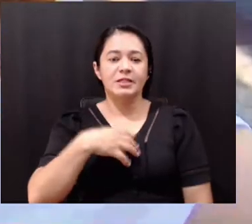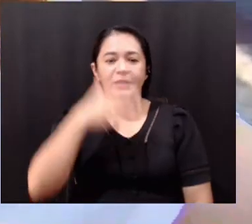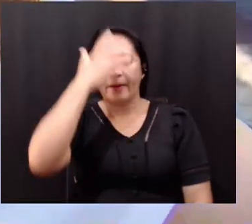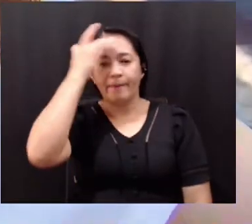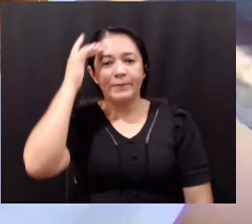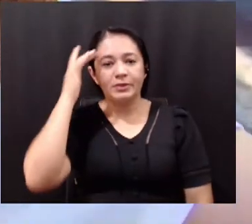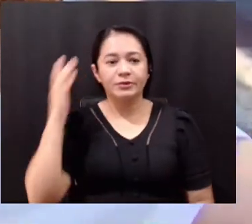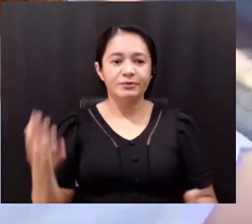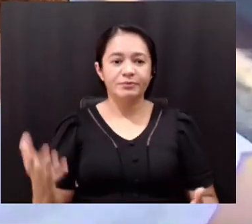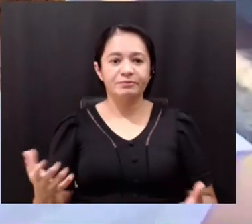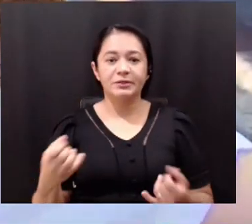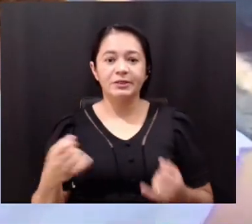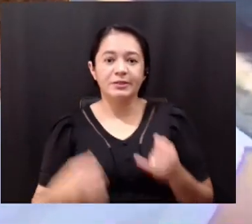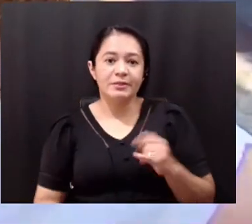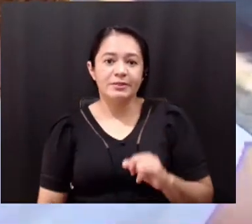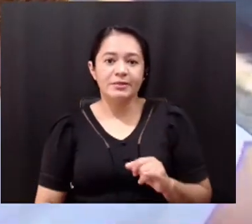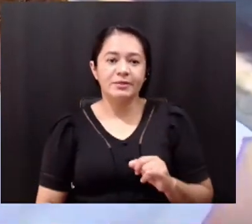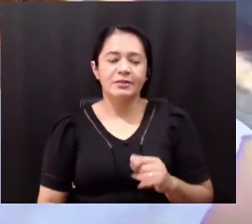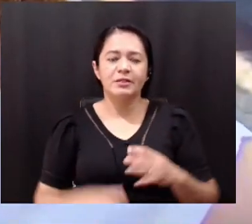está confortável,